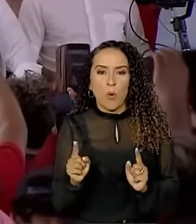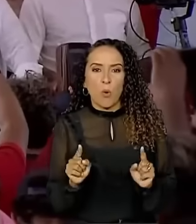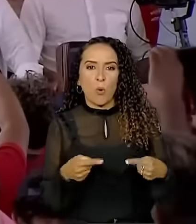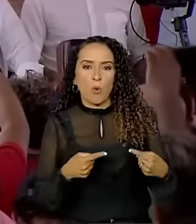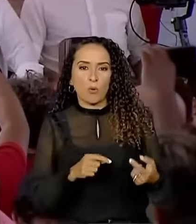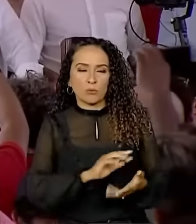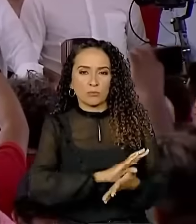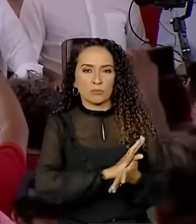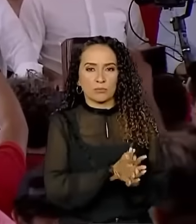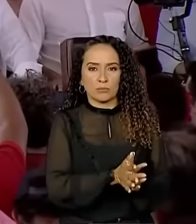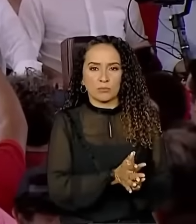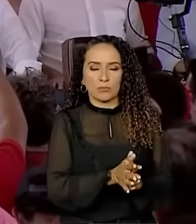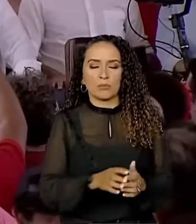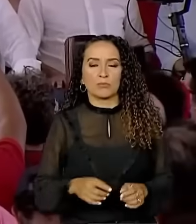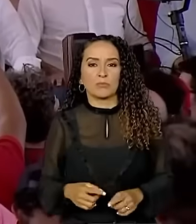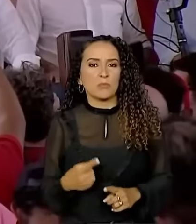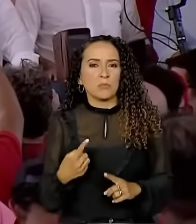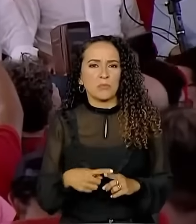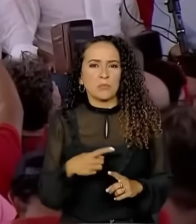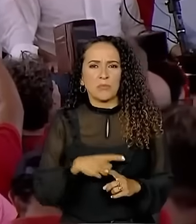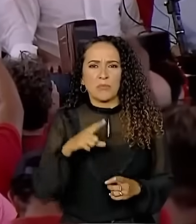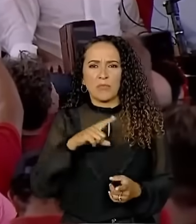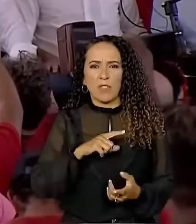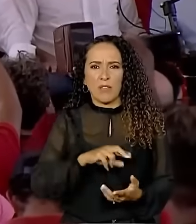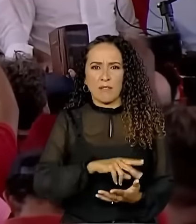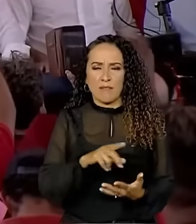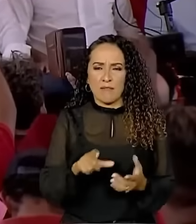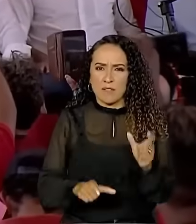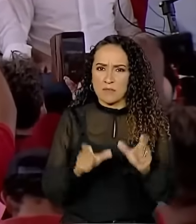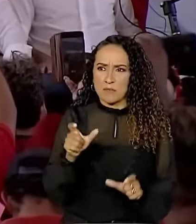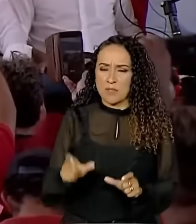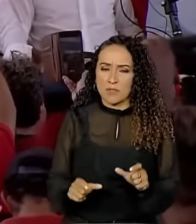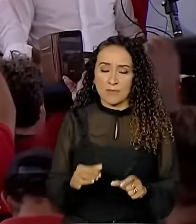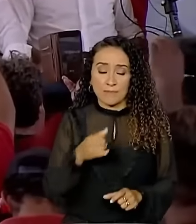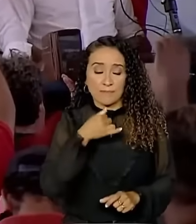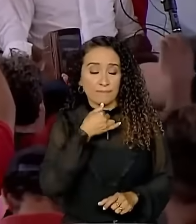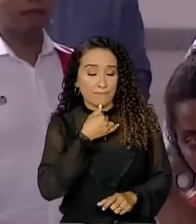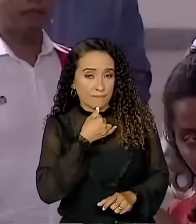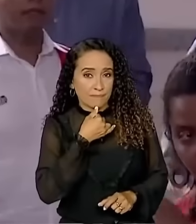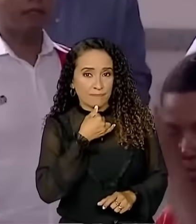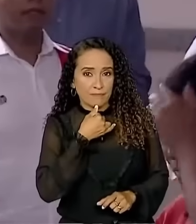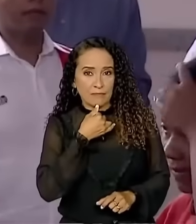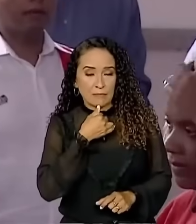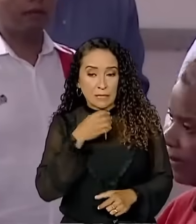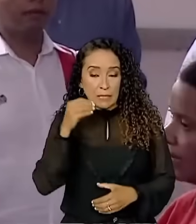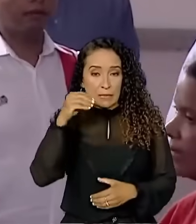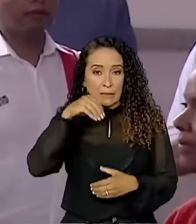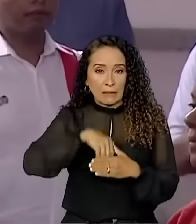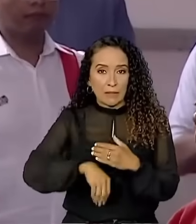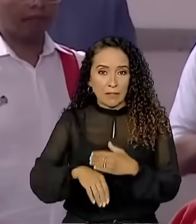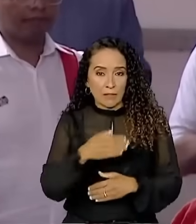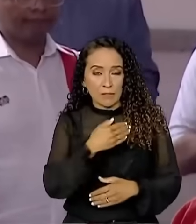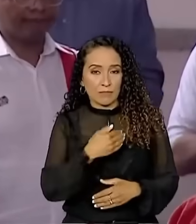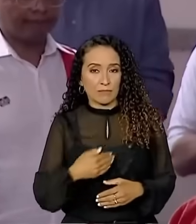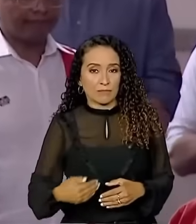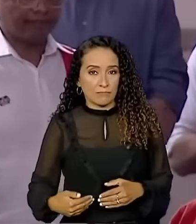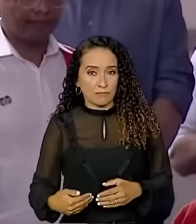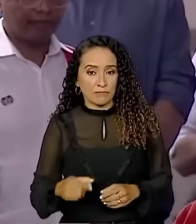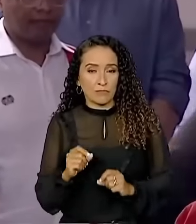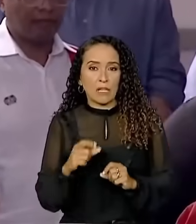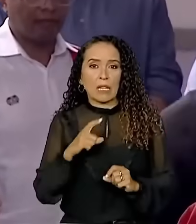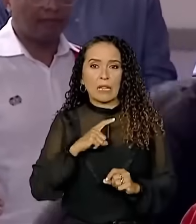preconceito. Porque tem muita gente, às vezes, infelizmente, dentro do poder público, que